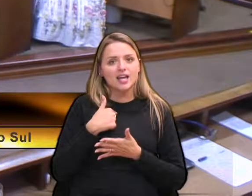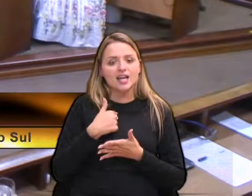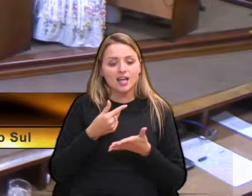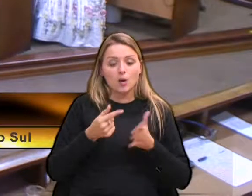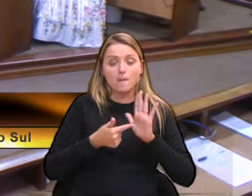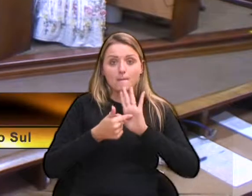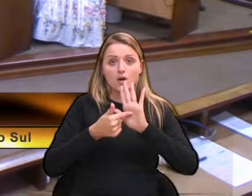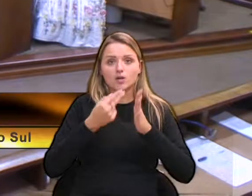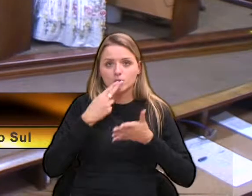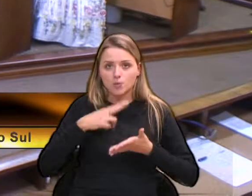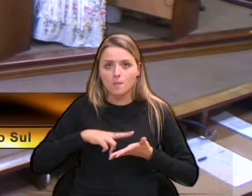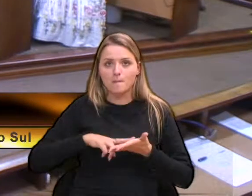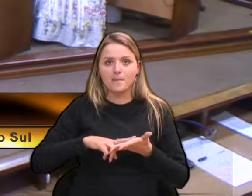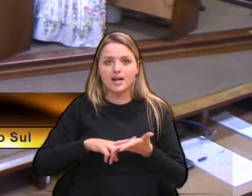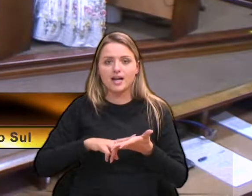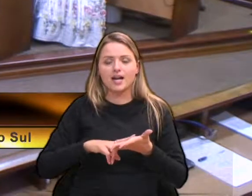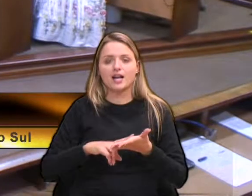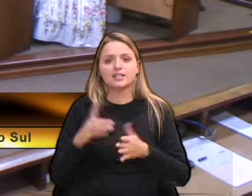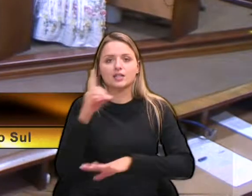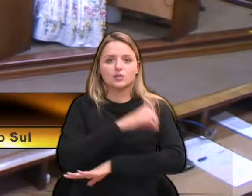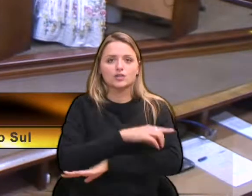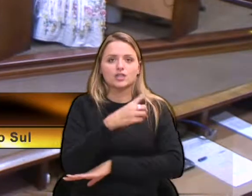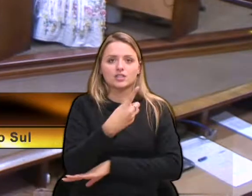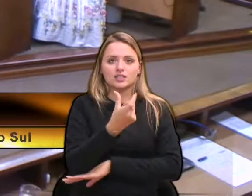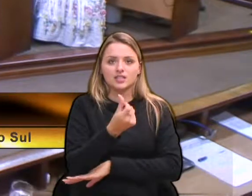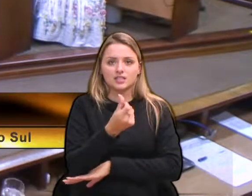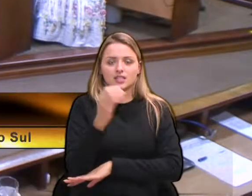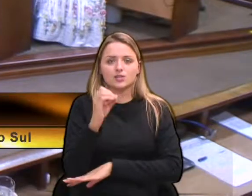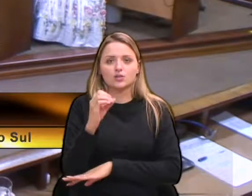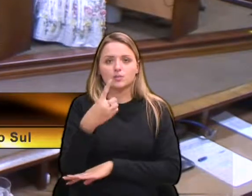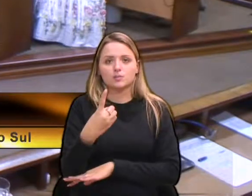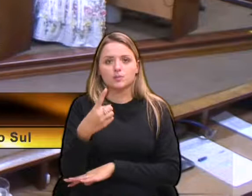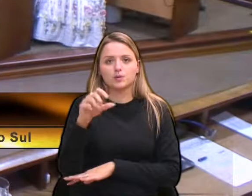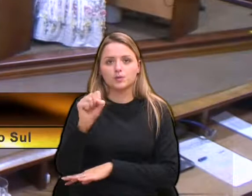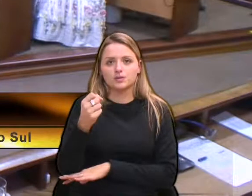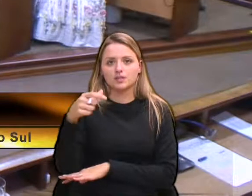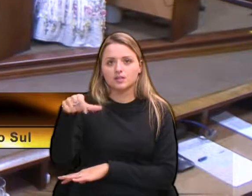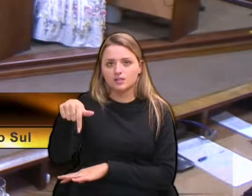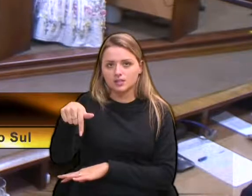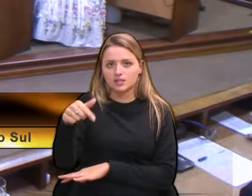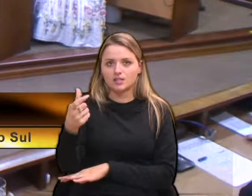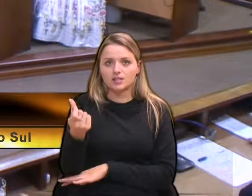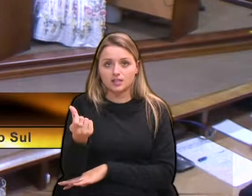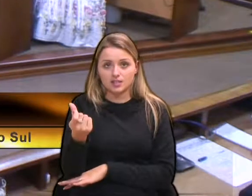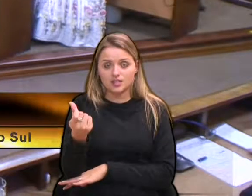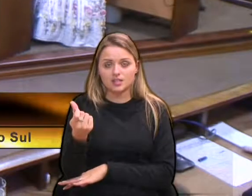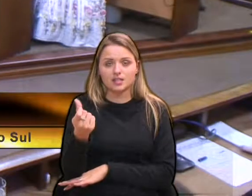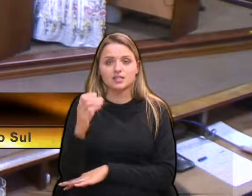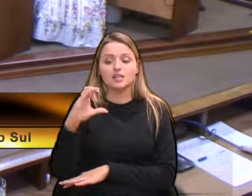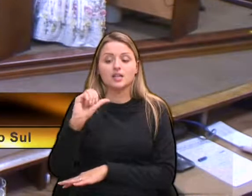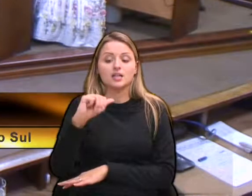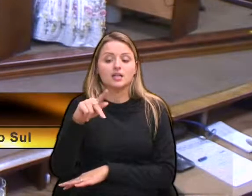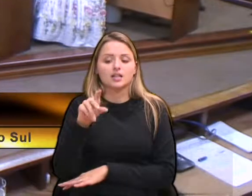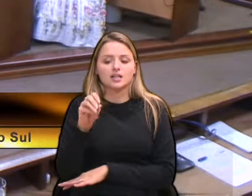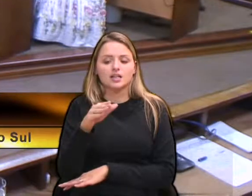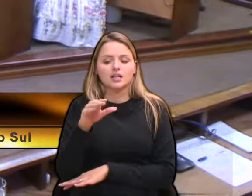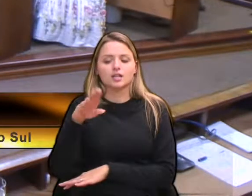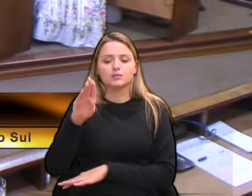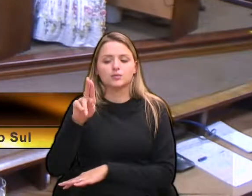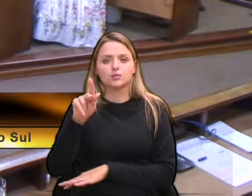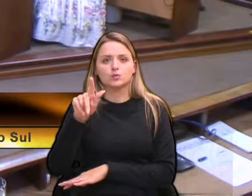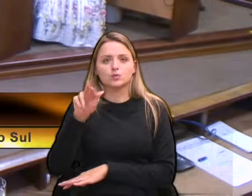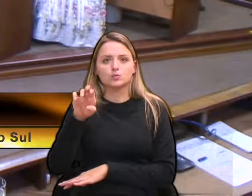Madaloso, datada em 16 de outubro de 1876, do Campo dos Bugres, sétima